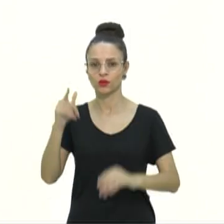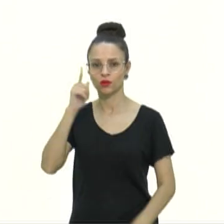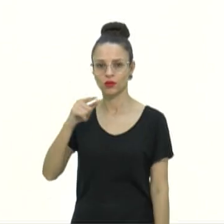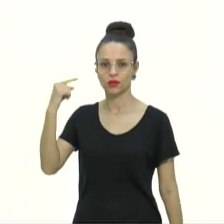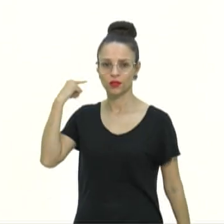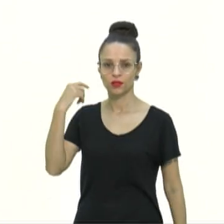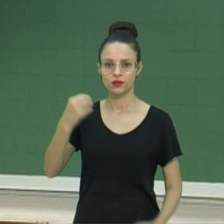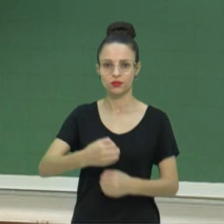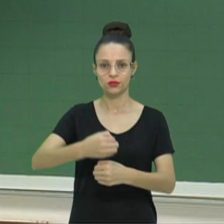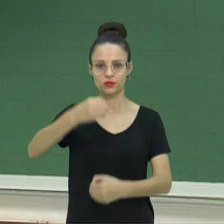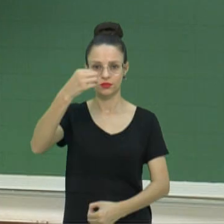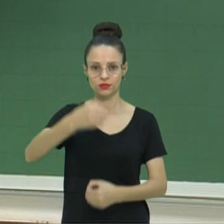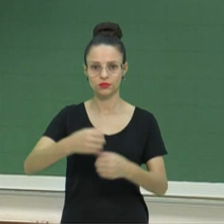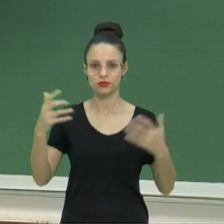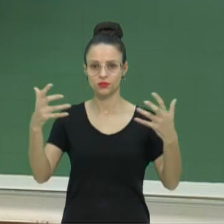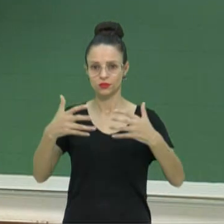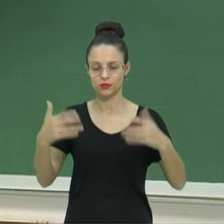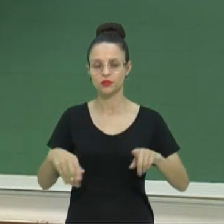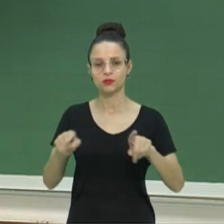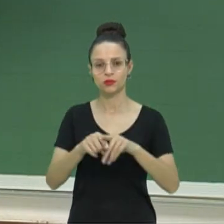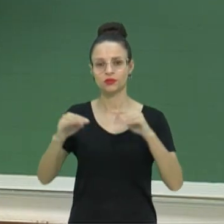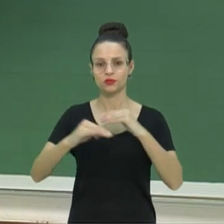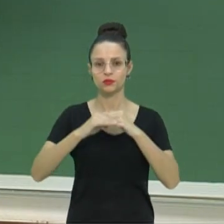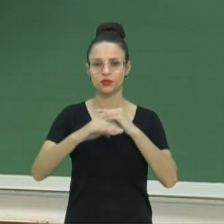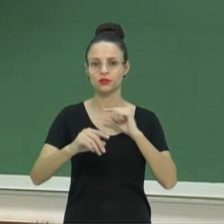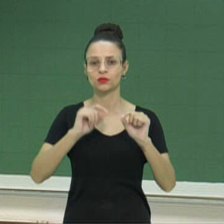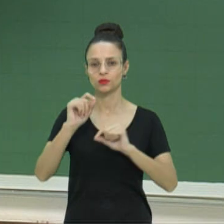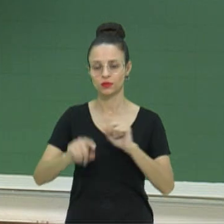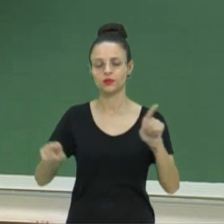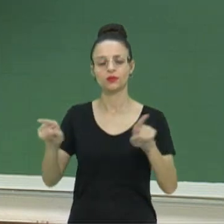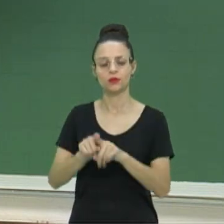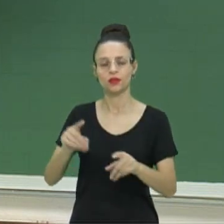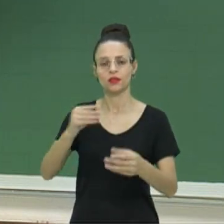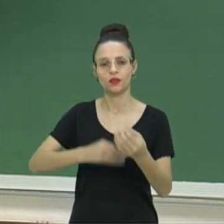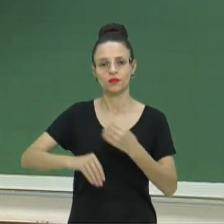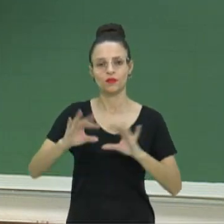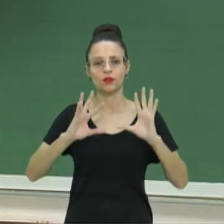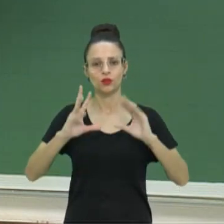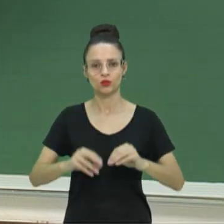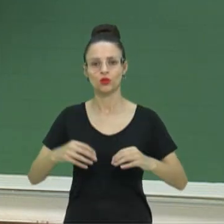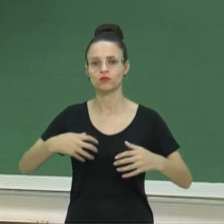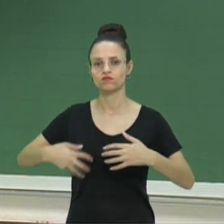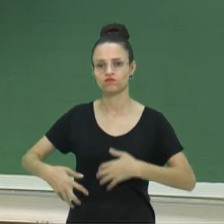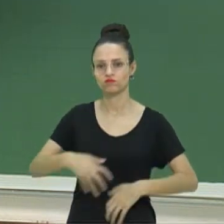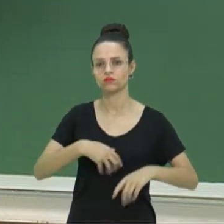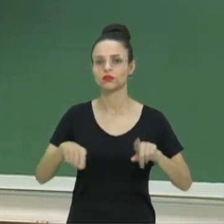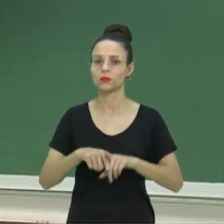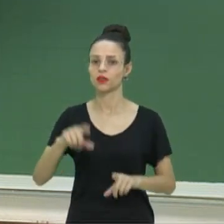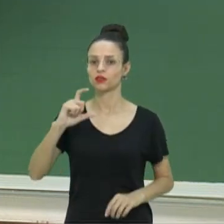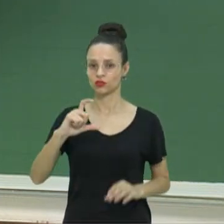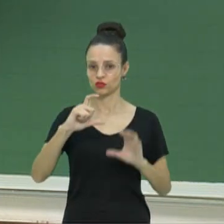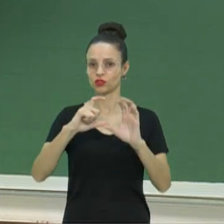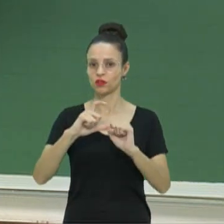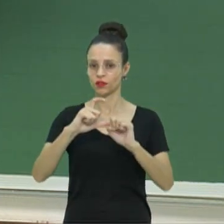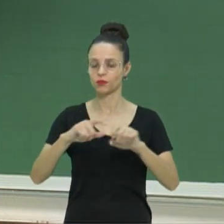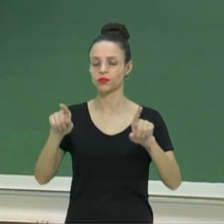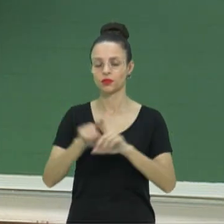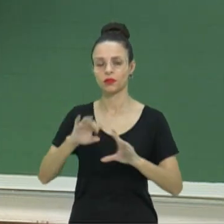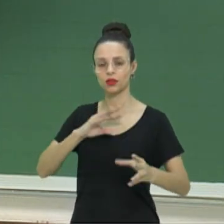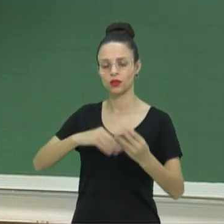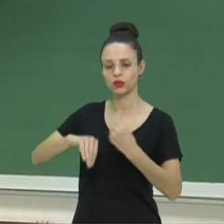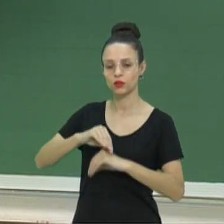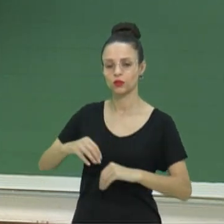também, né? Então, aqui também entra a questão de estabilização. Então, também envolve toda a musculatura, além do diafragma, toda a musculatura